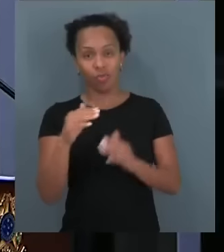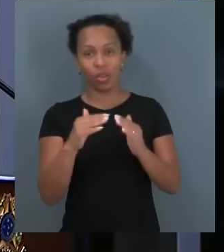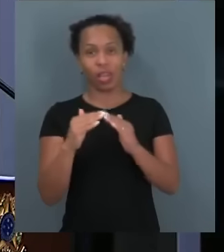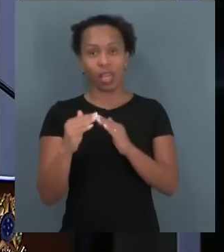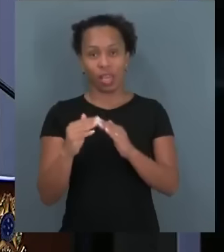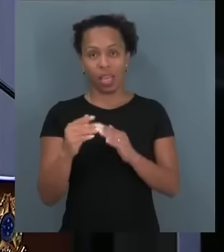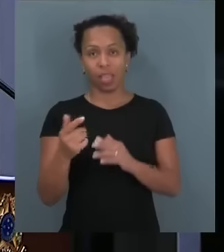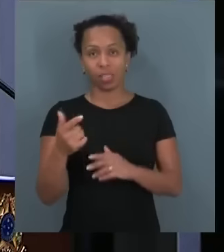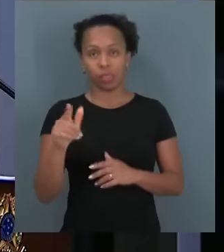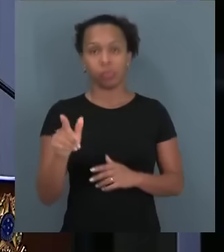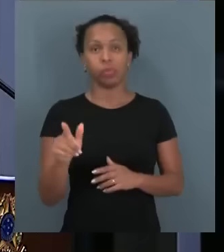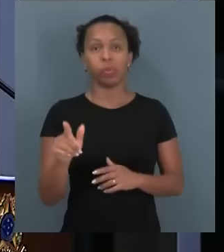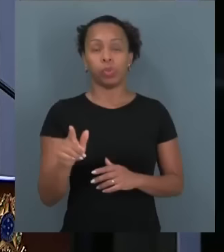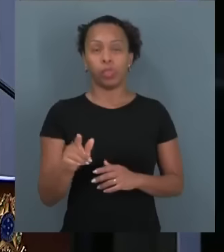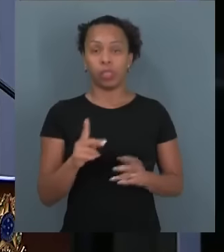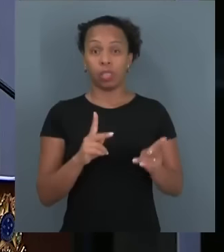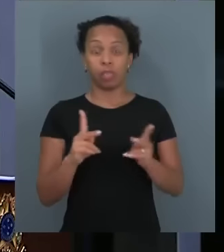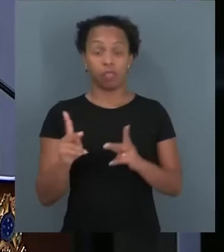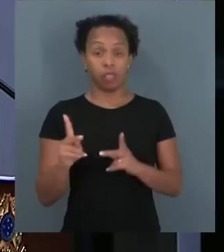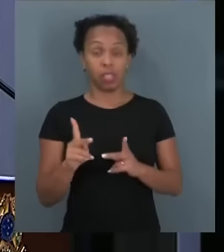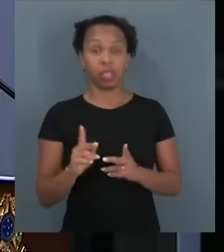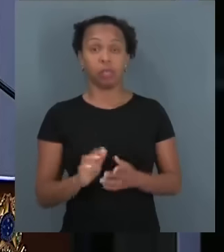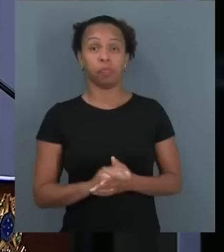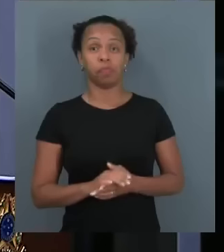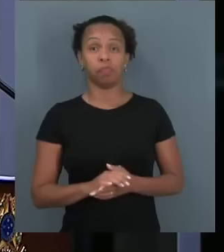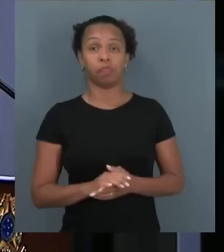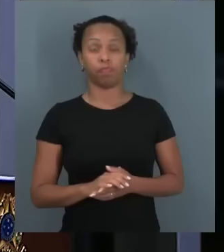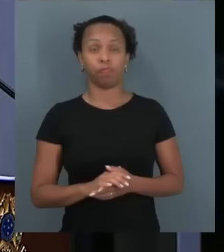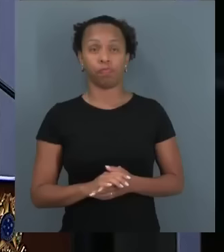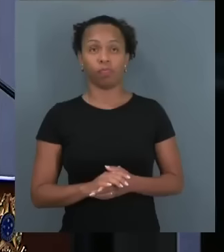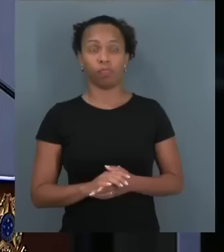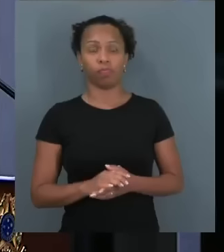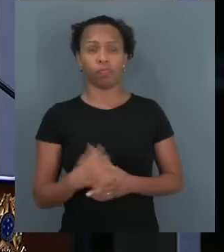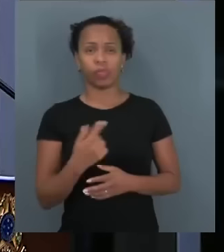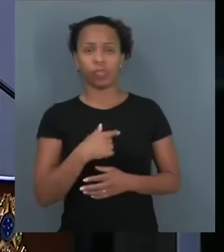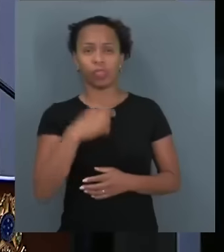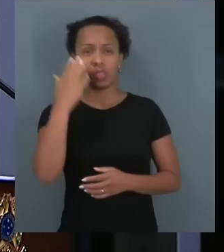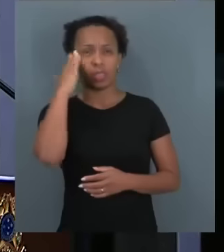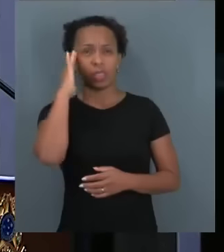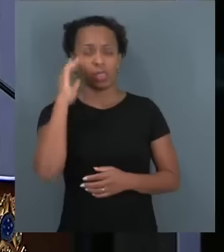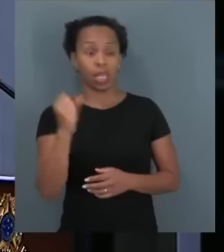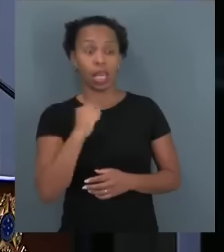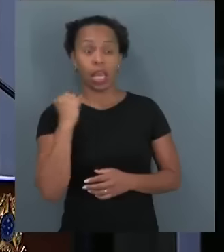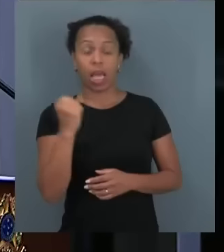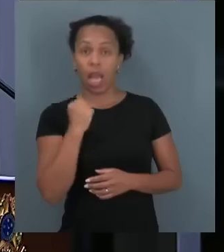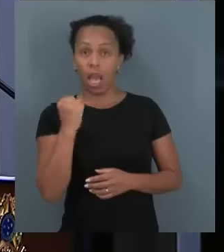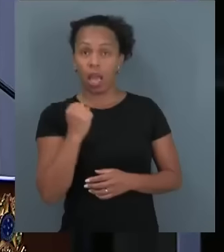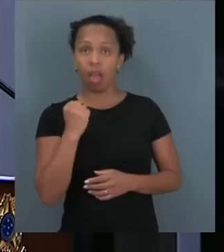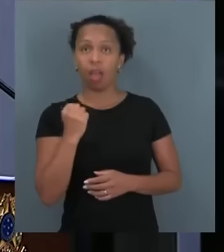da visita. E só para a gente entender a gravidade disso,